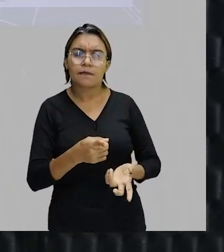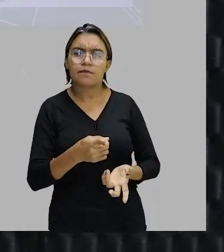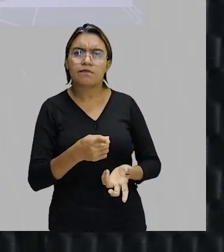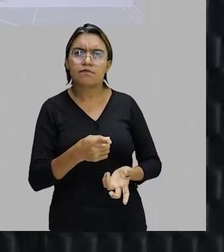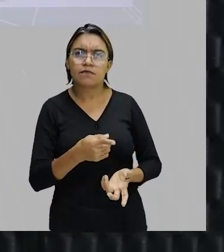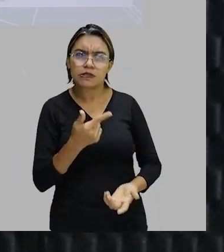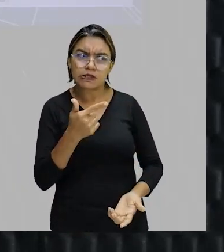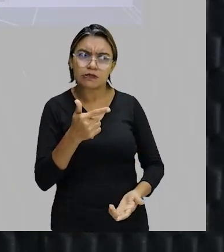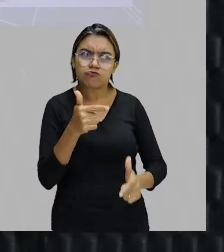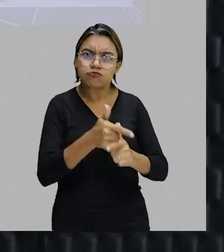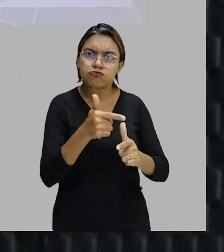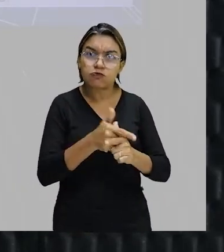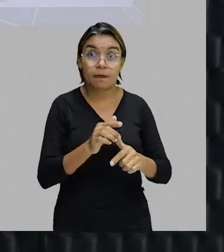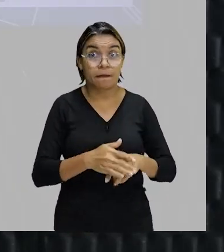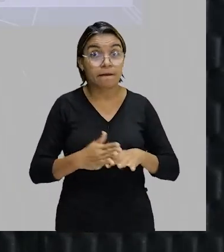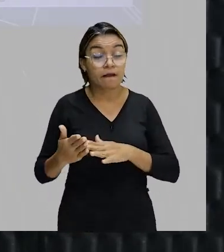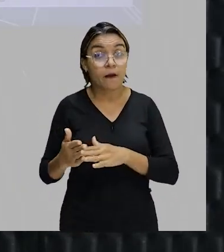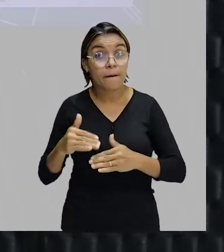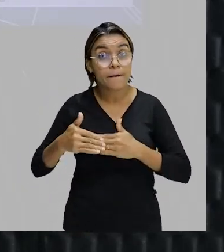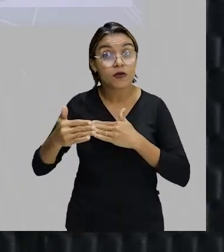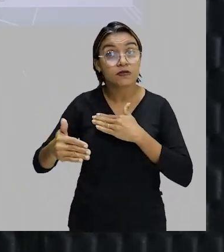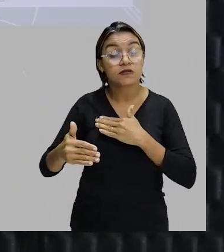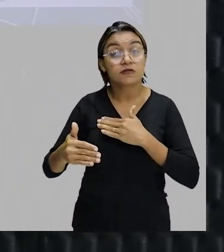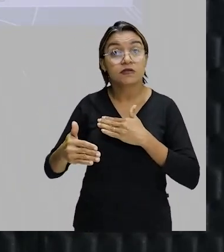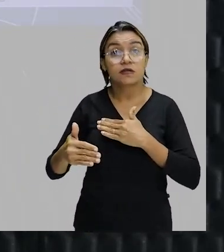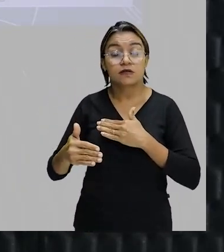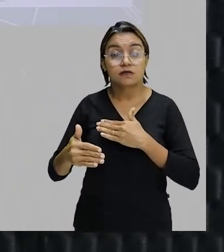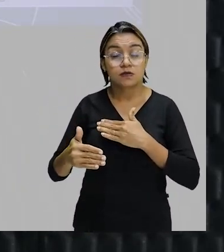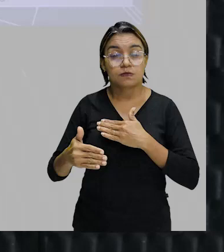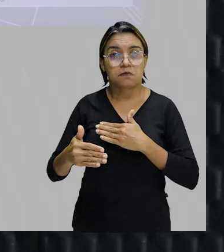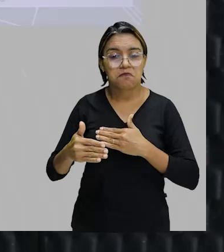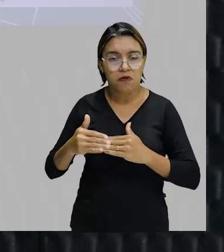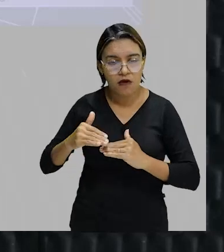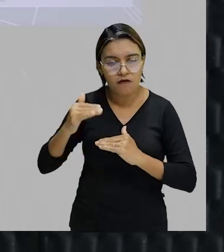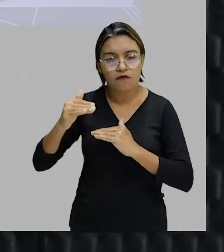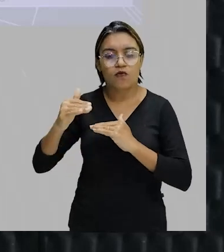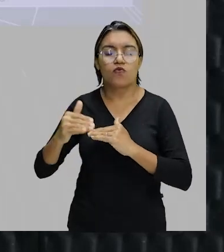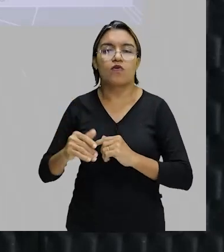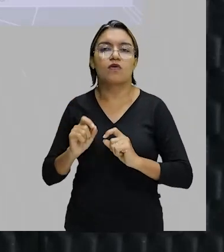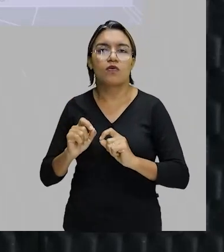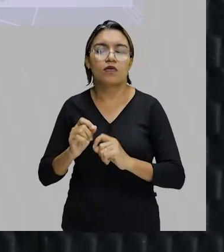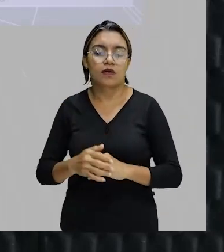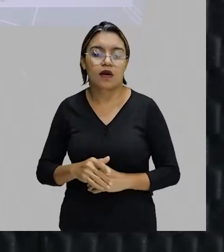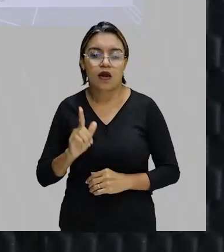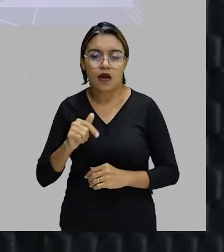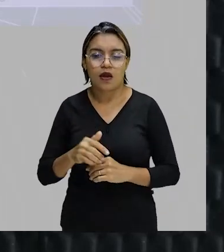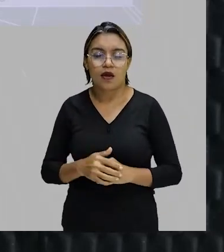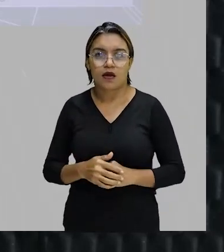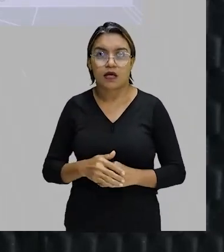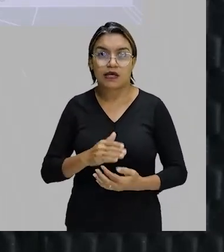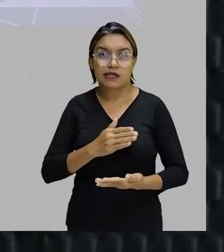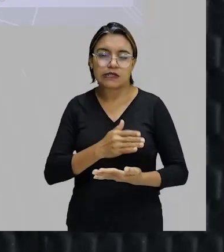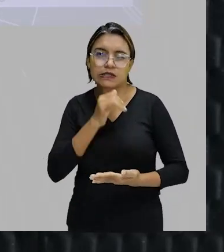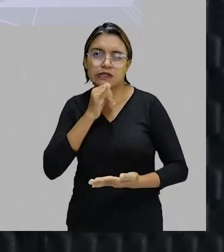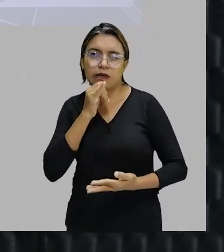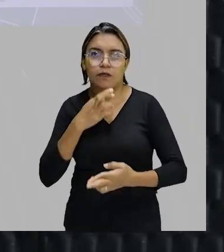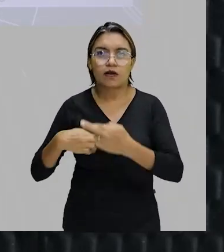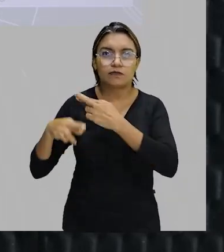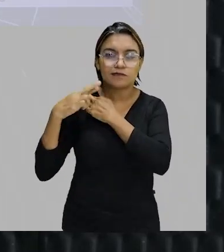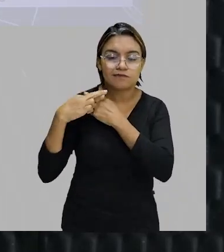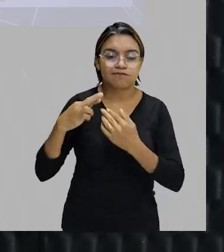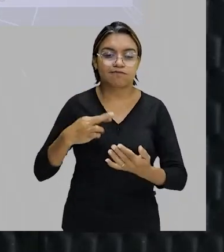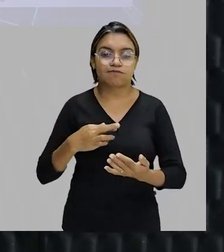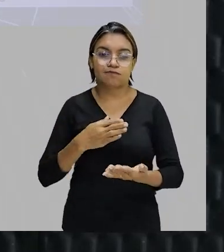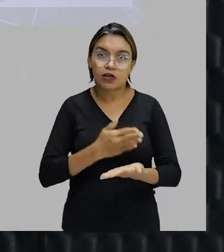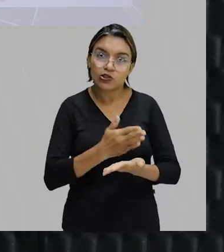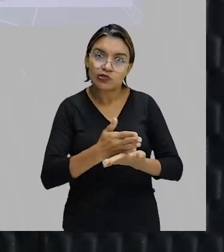Para que esse processo funcione, uma outra característica importante que também é implementada é a chamada divisão de tarefas, tá, galera?